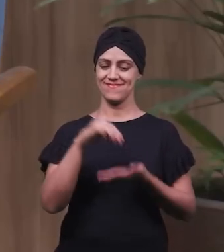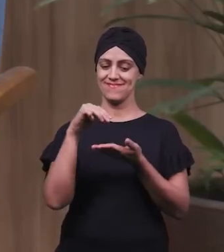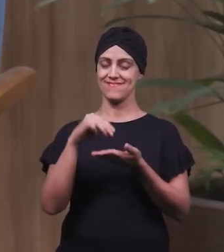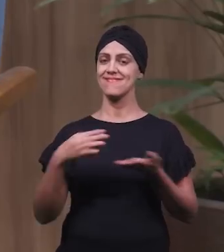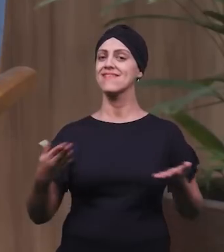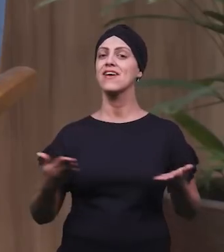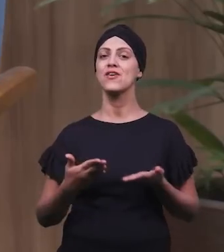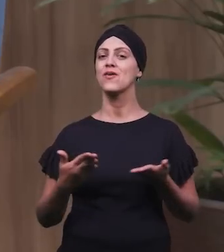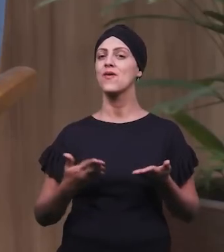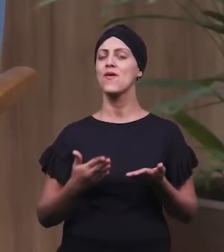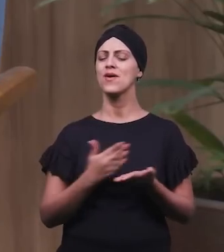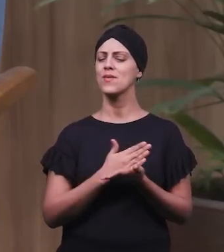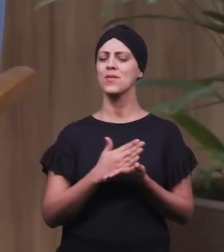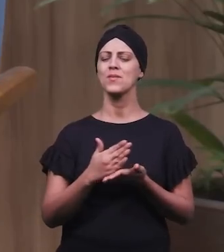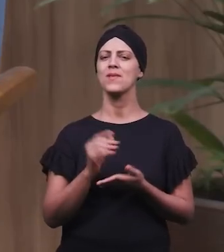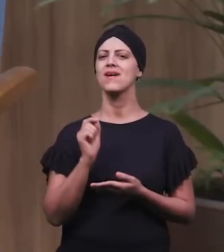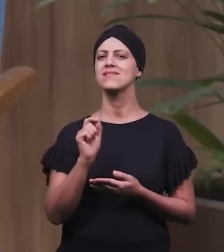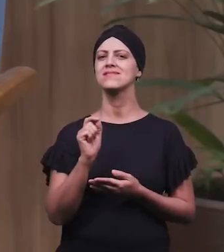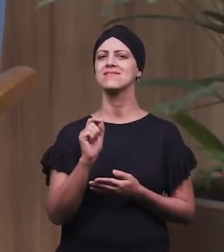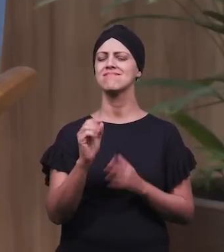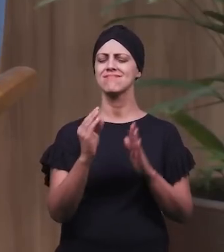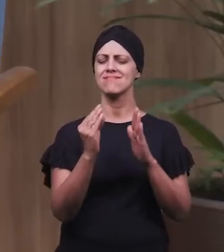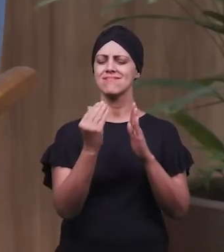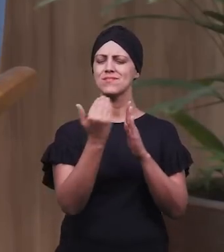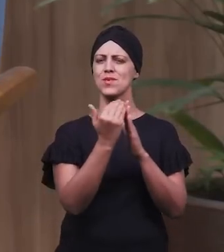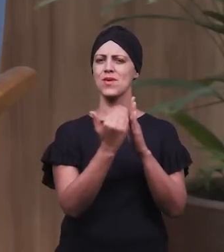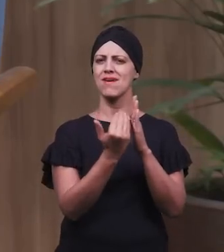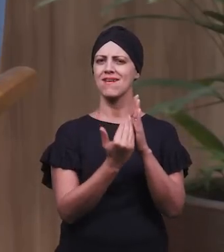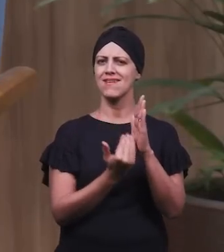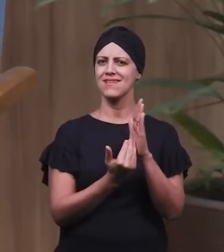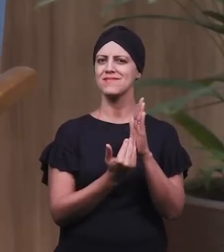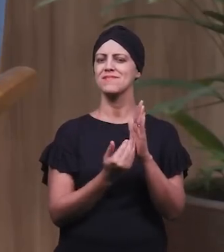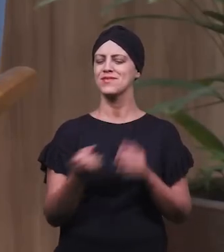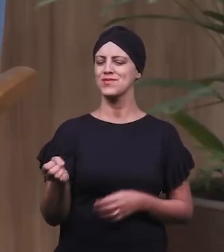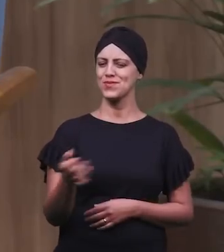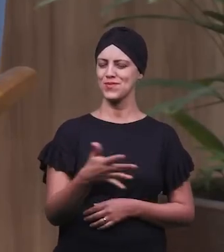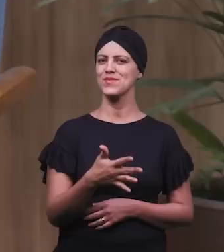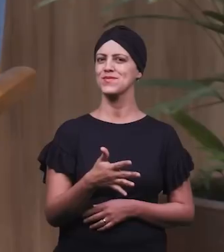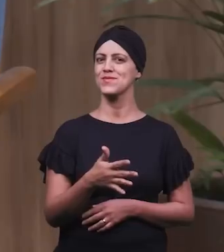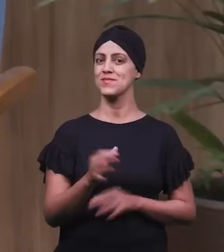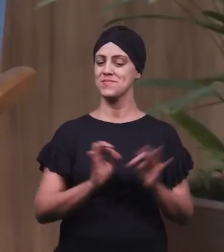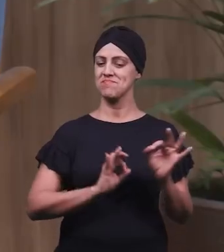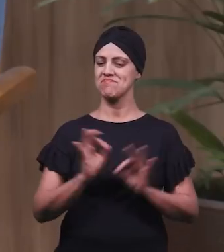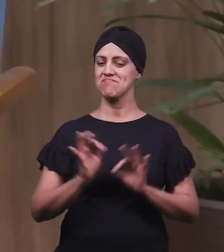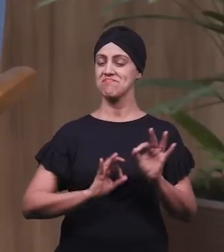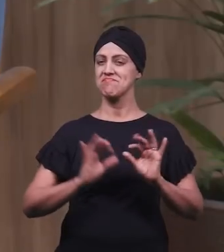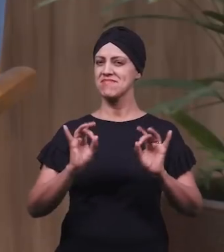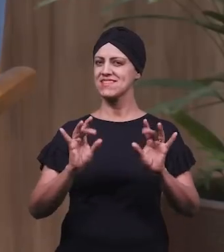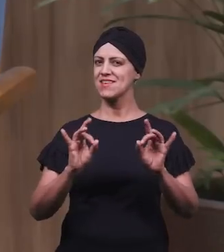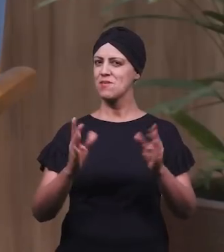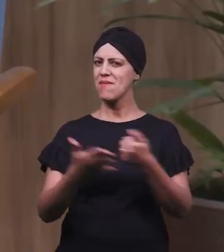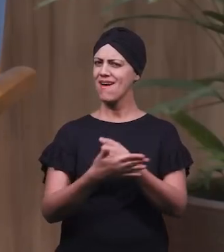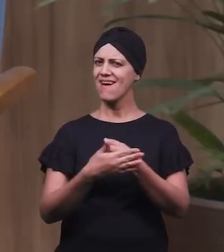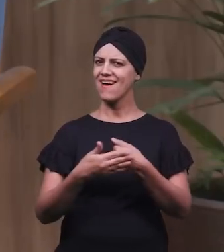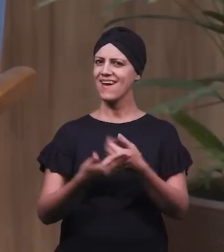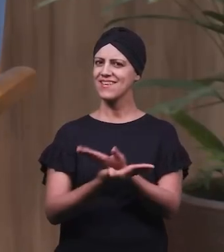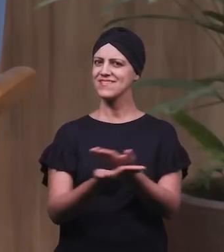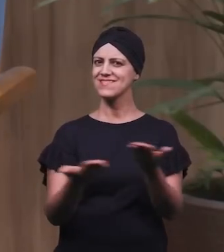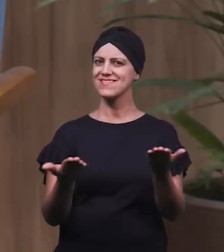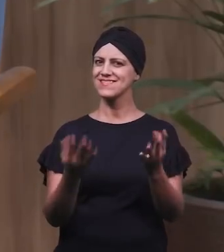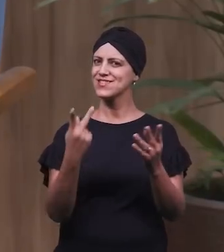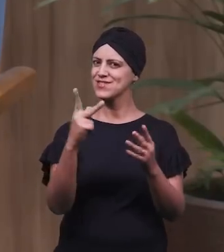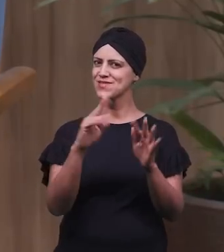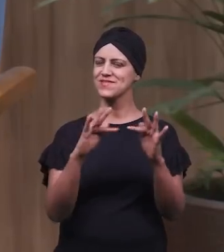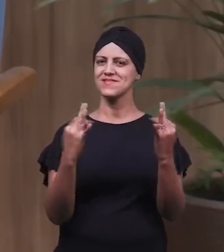estamos começando agora mais uma edição de um programa que é feito especialmente e com todo carinho para você,